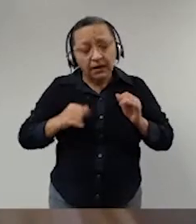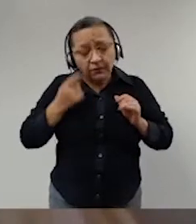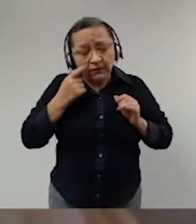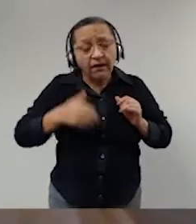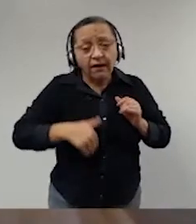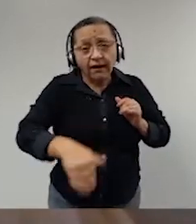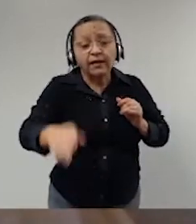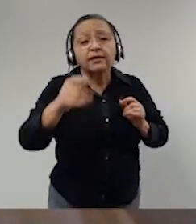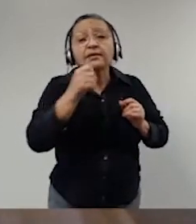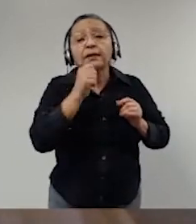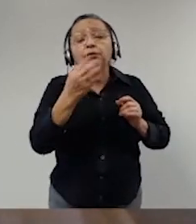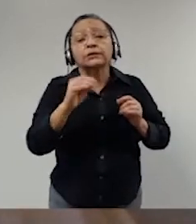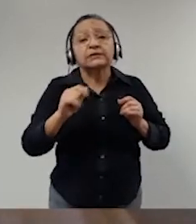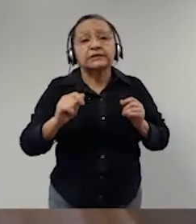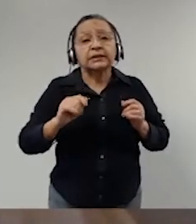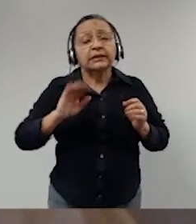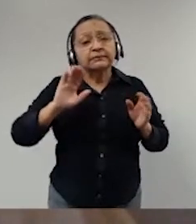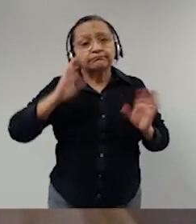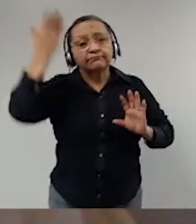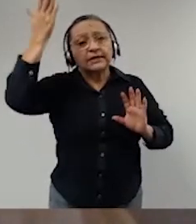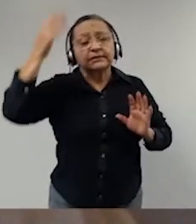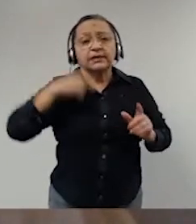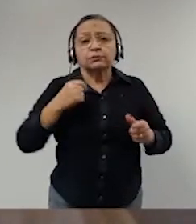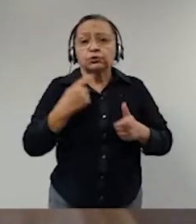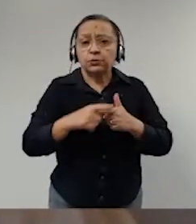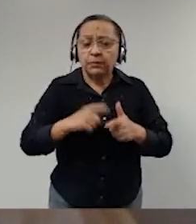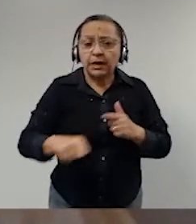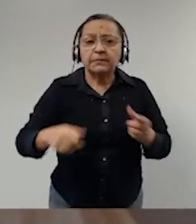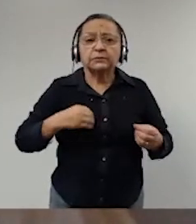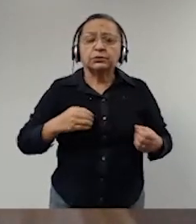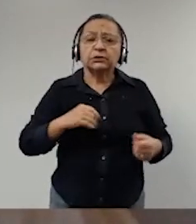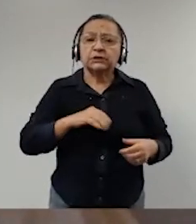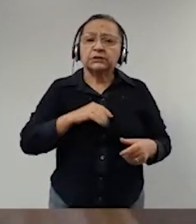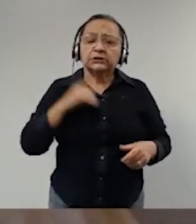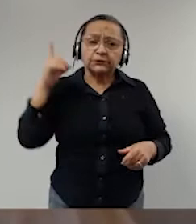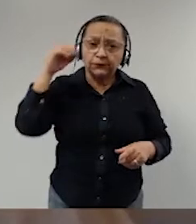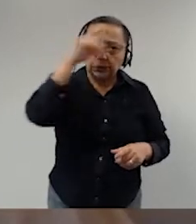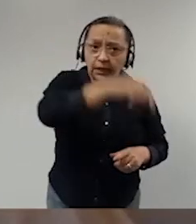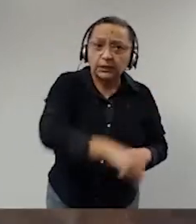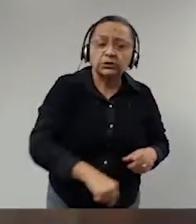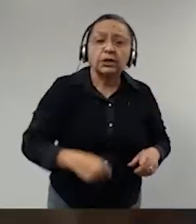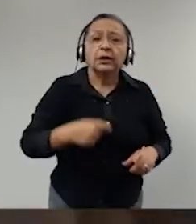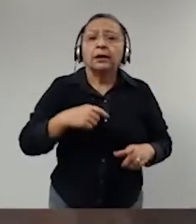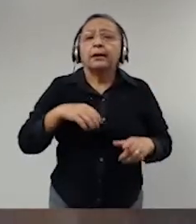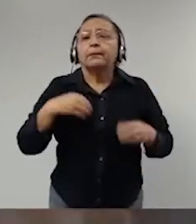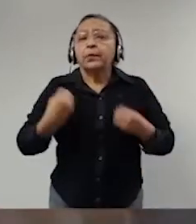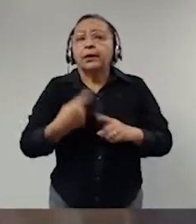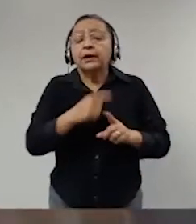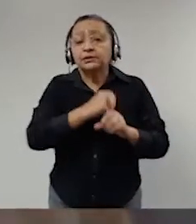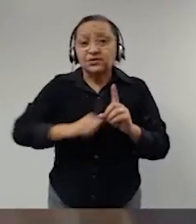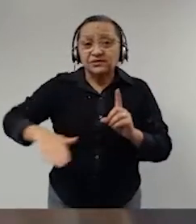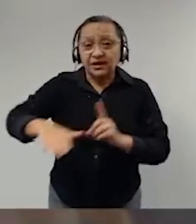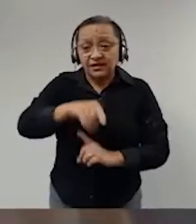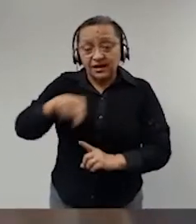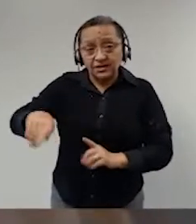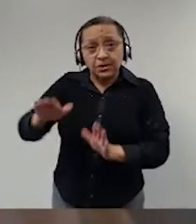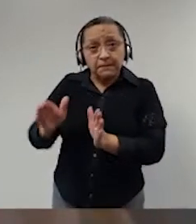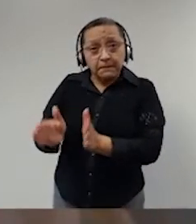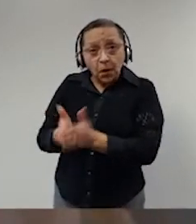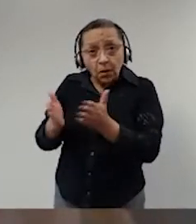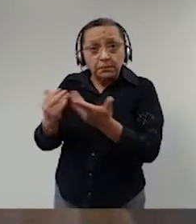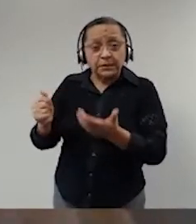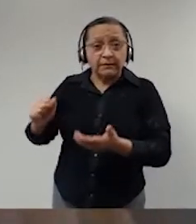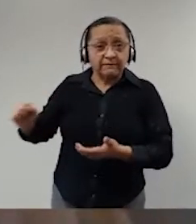e, principalmente, essa população mais vulnerável, como o professor Adilson bem definiu aí, é quem vai pagar uma conta, porque ela não está tendo nem